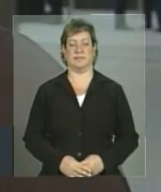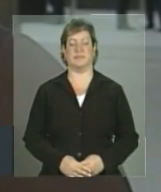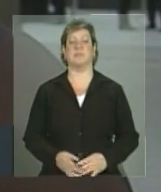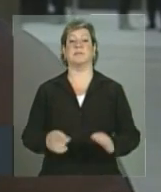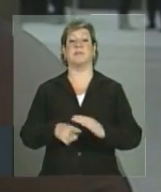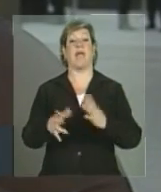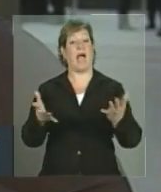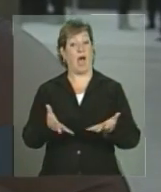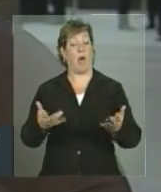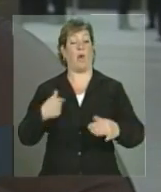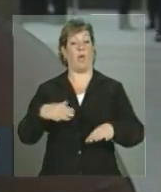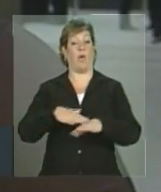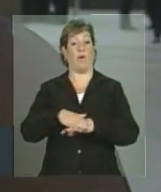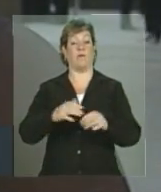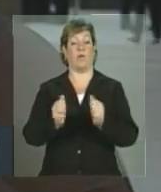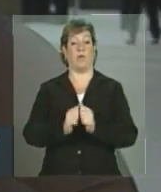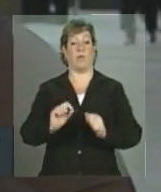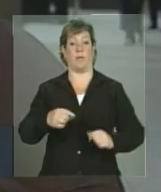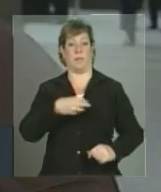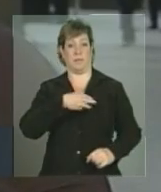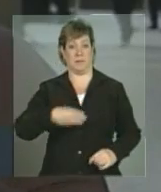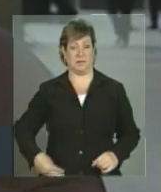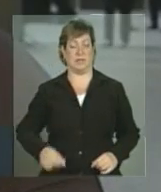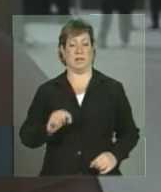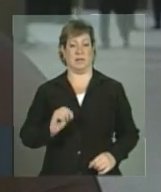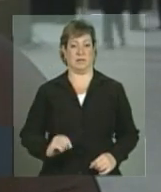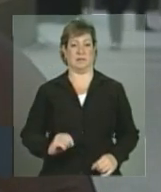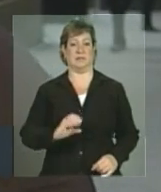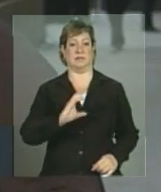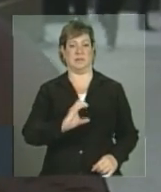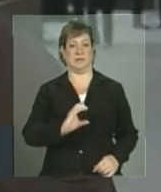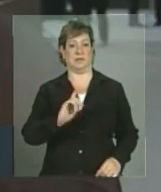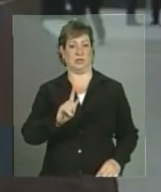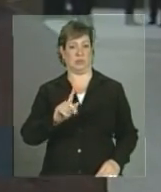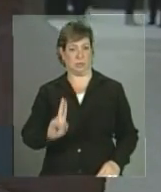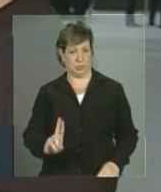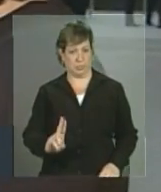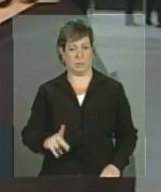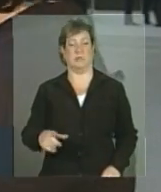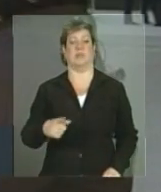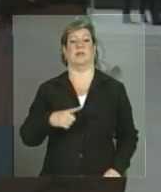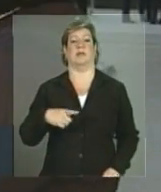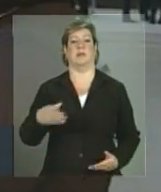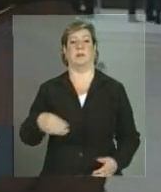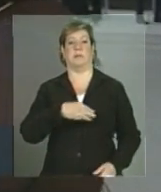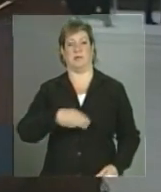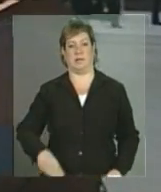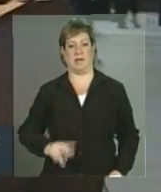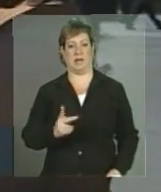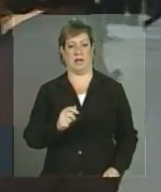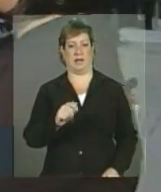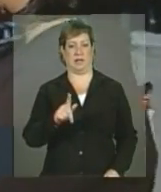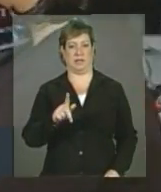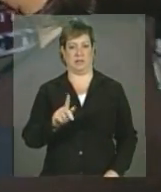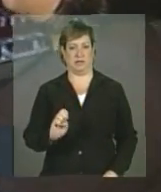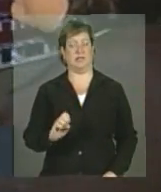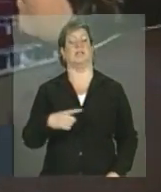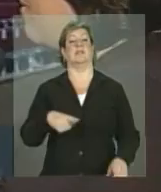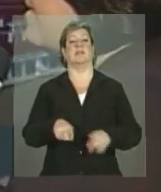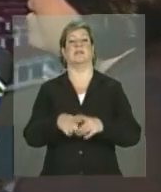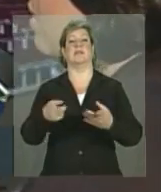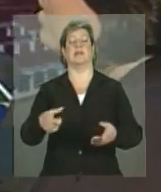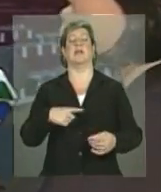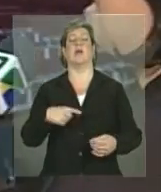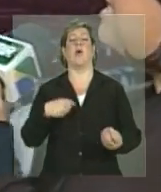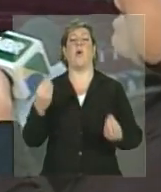Adriana, eu converso agora com o ministro da Contraloria Geral da República, ministro Jorge Aagi. Ministro, eu queria que o senhor me falasse, por favor, um pouco sobre essa lei de acesso